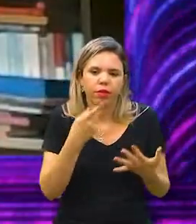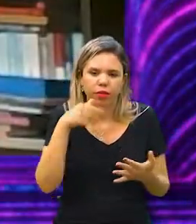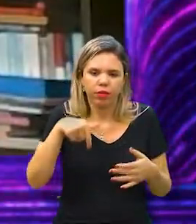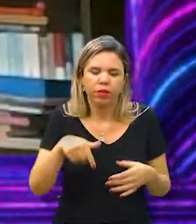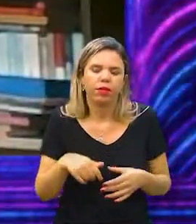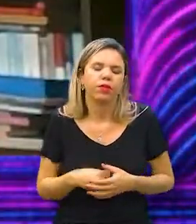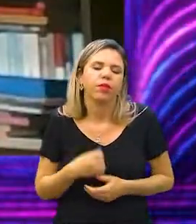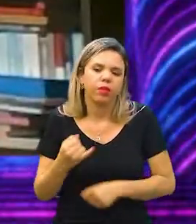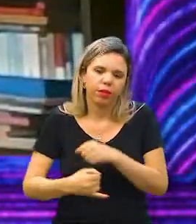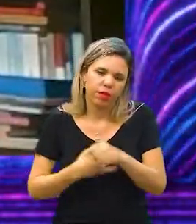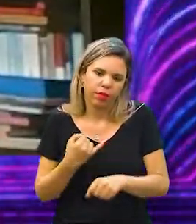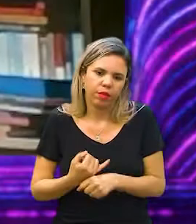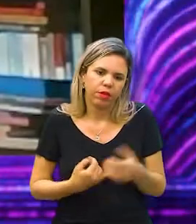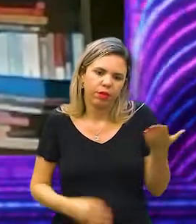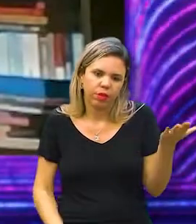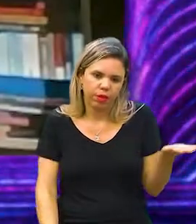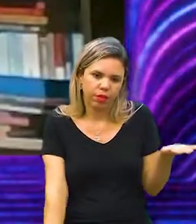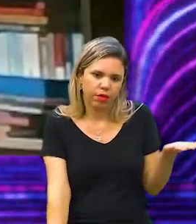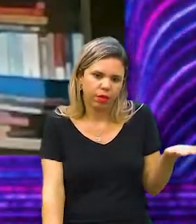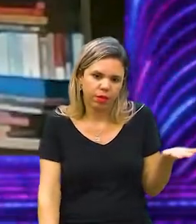no meu blog, que é o